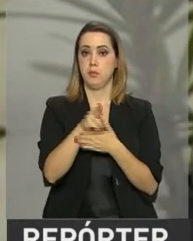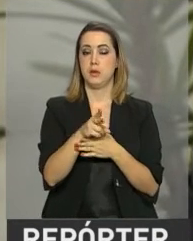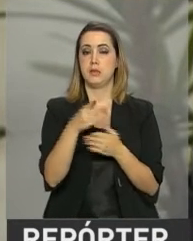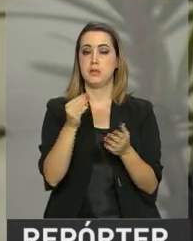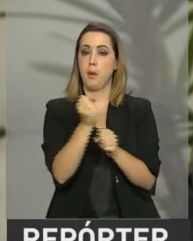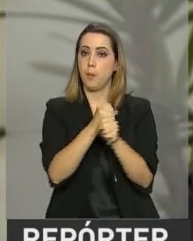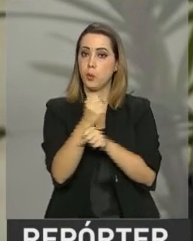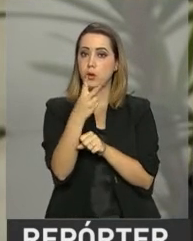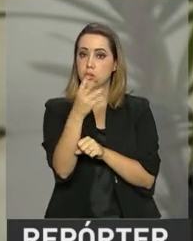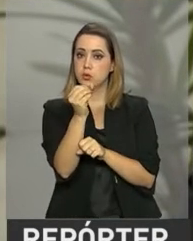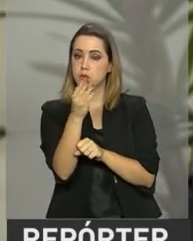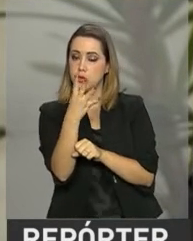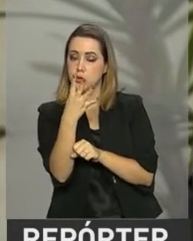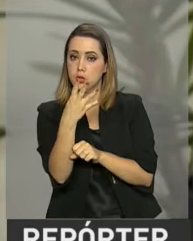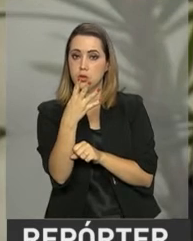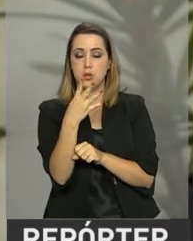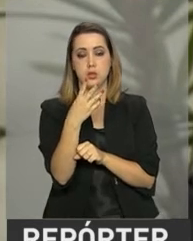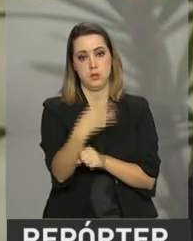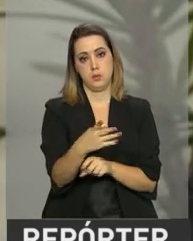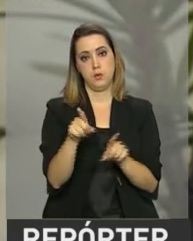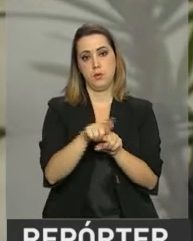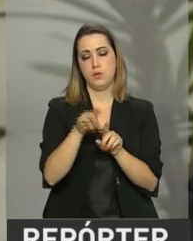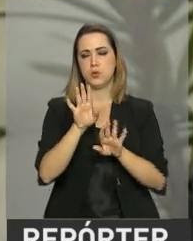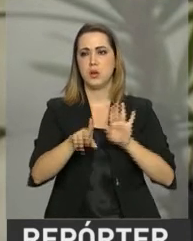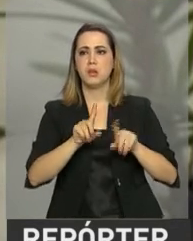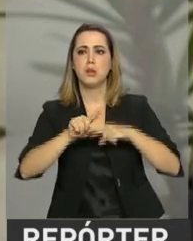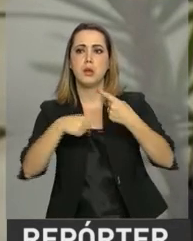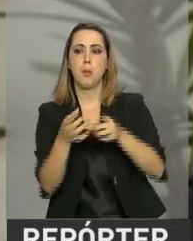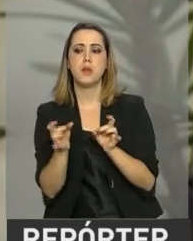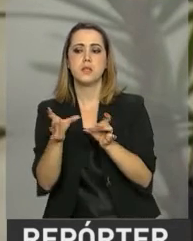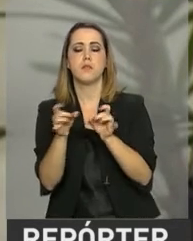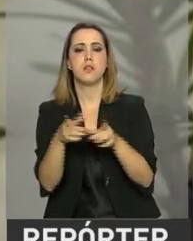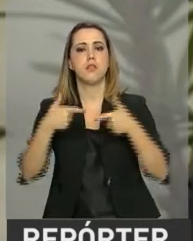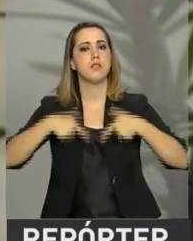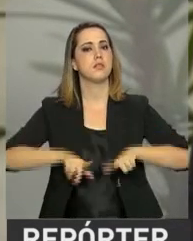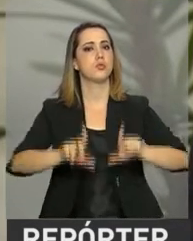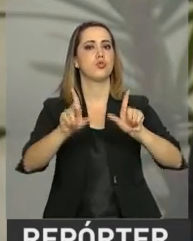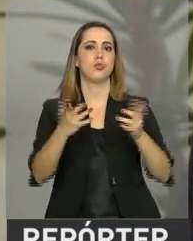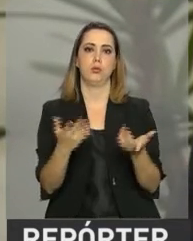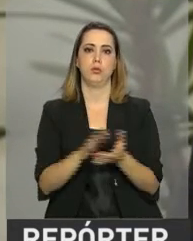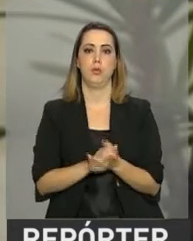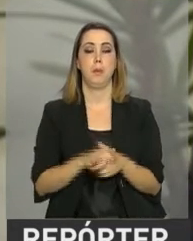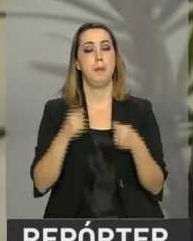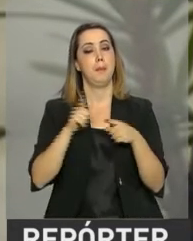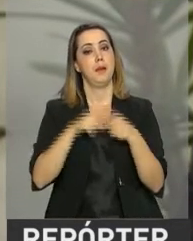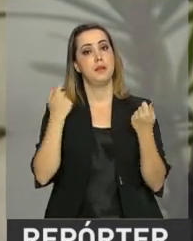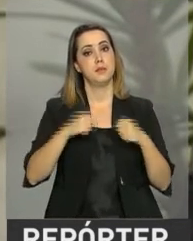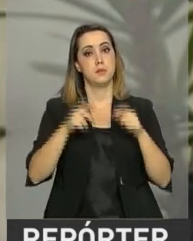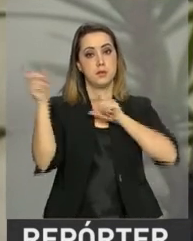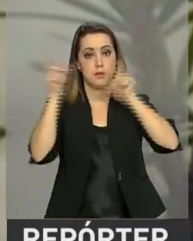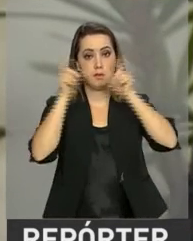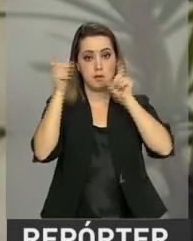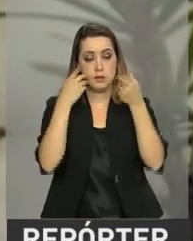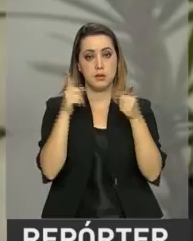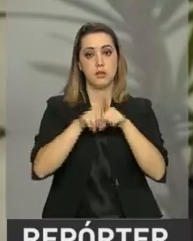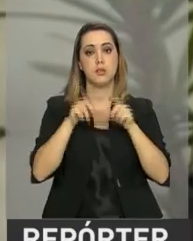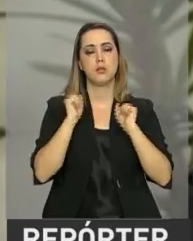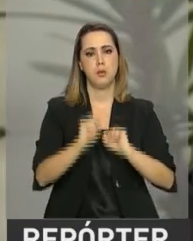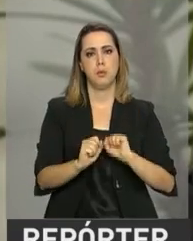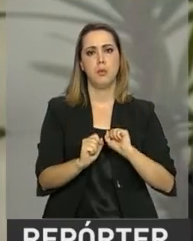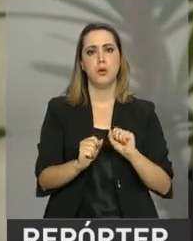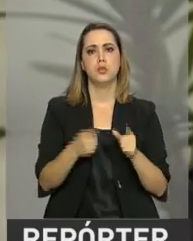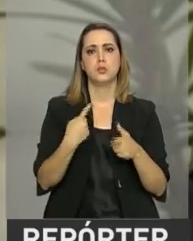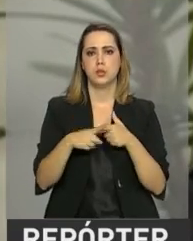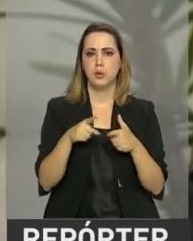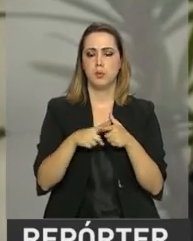meio do caminho resolveu vender esse título no mercado que você precisa estar atento é que se o título é prefixado ele pode sofrer